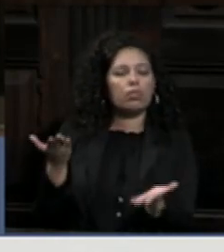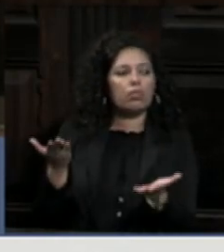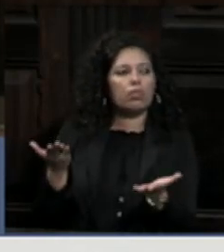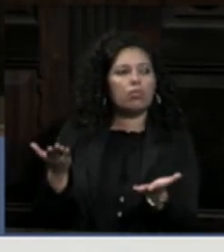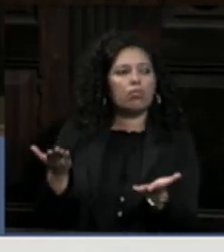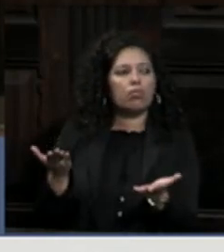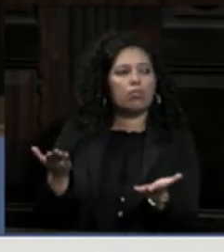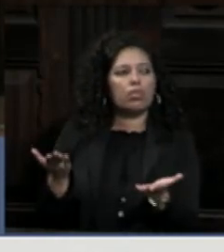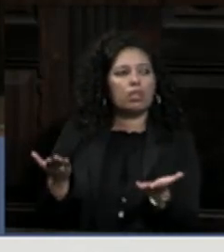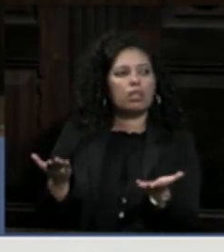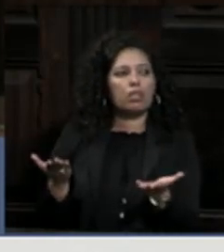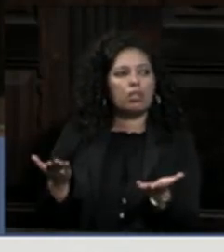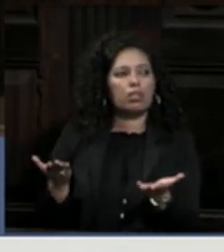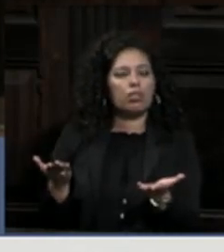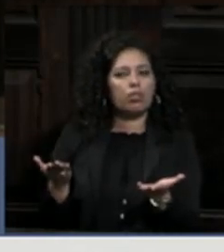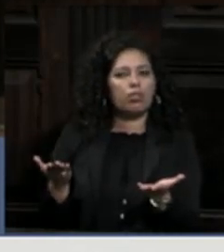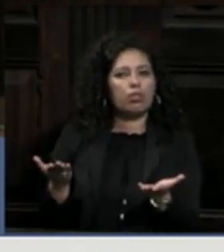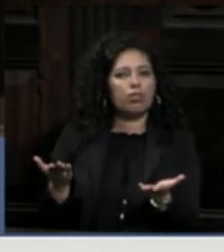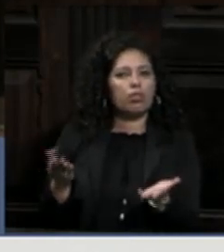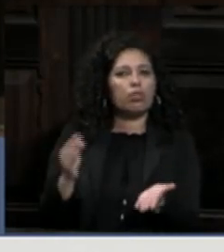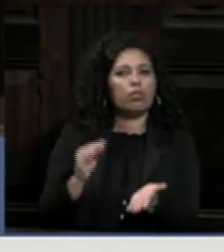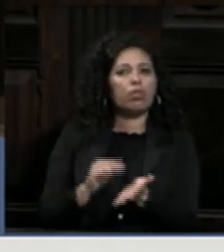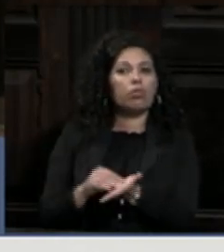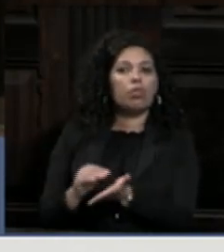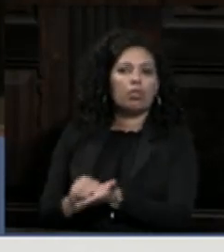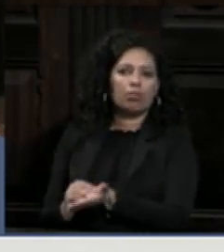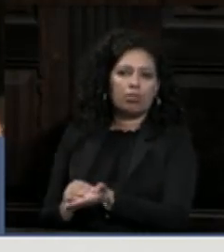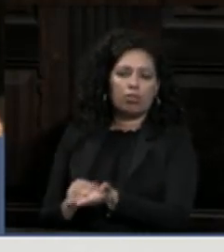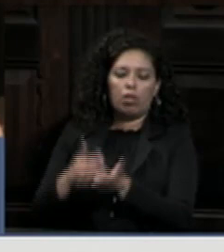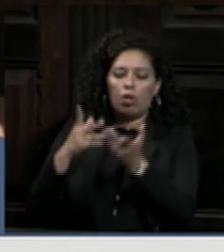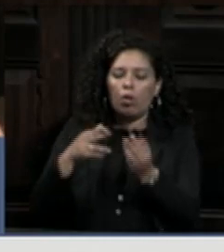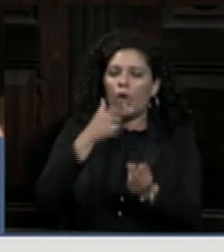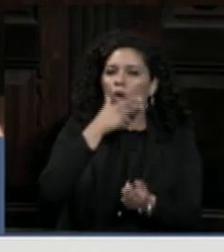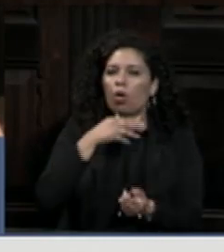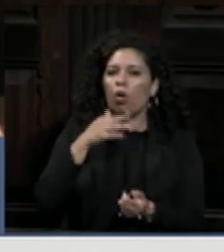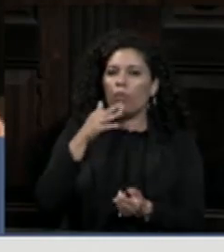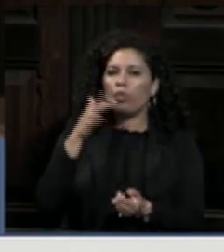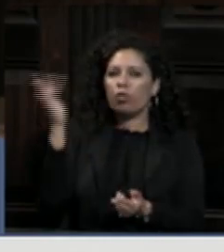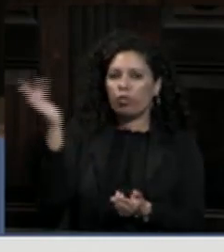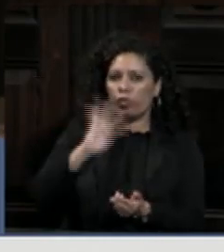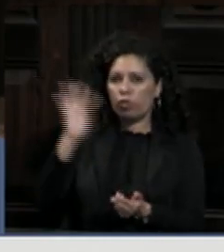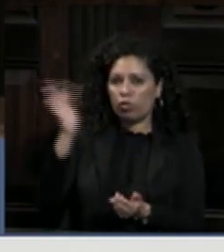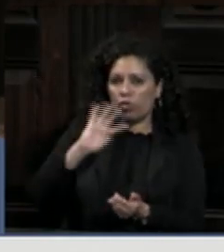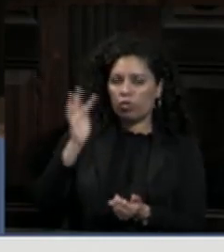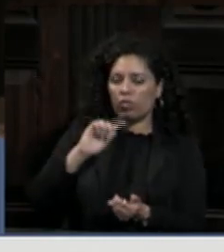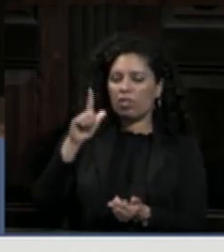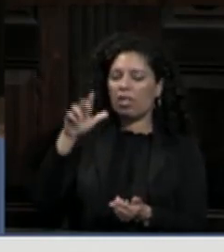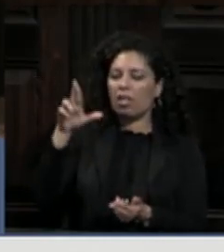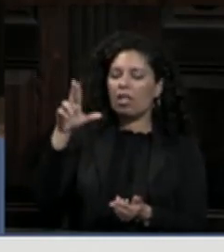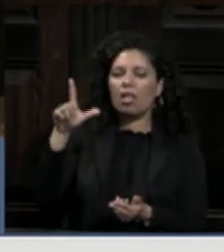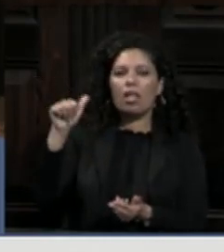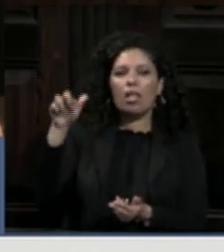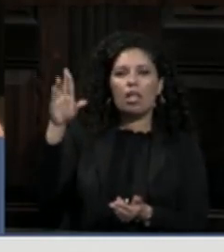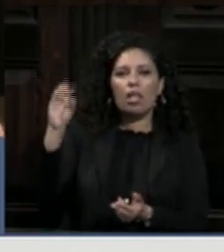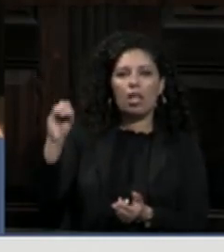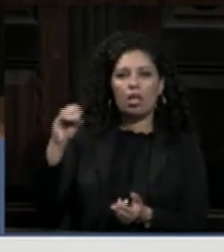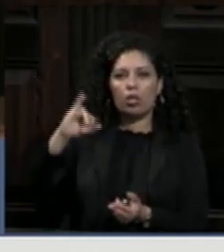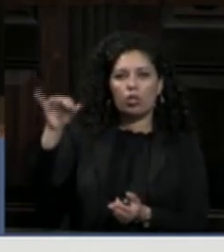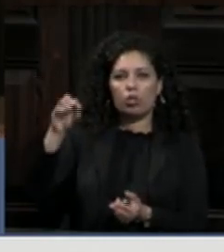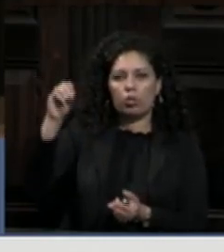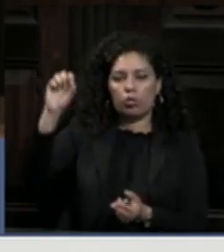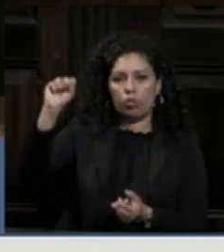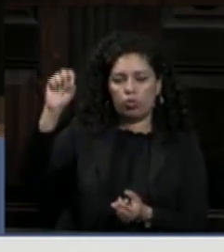ou como dizia o filósofo laut zé o